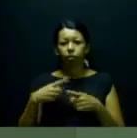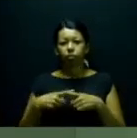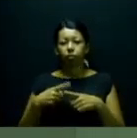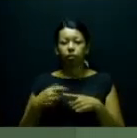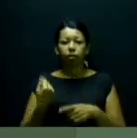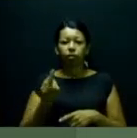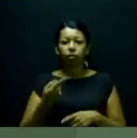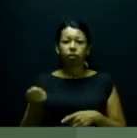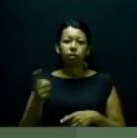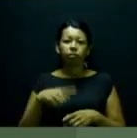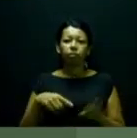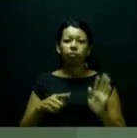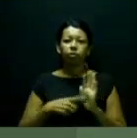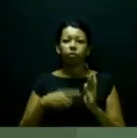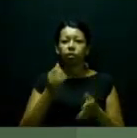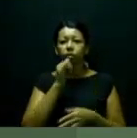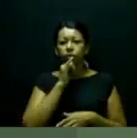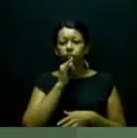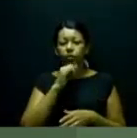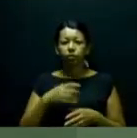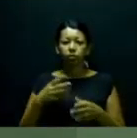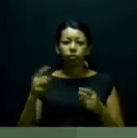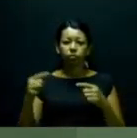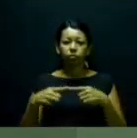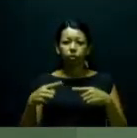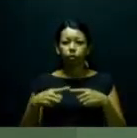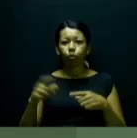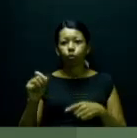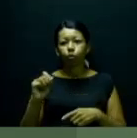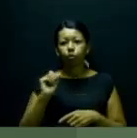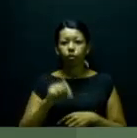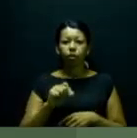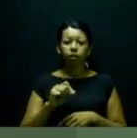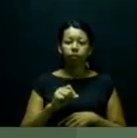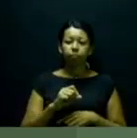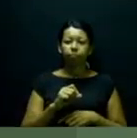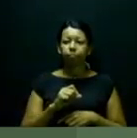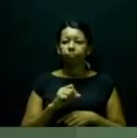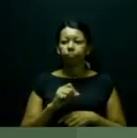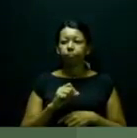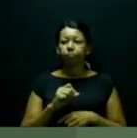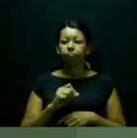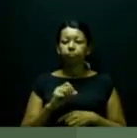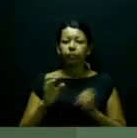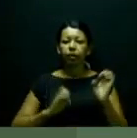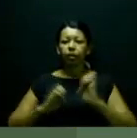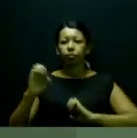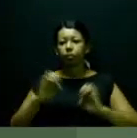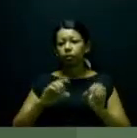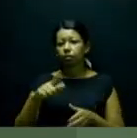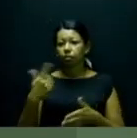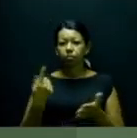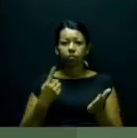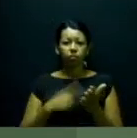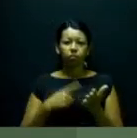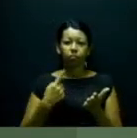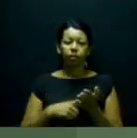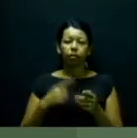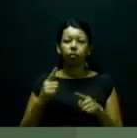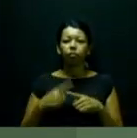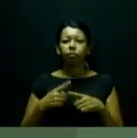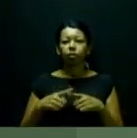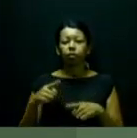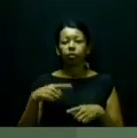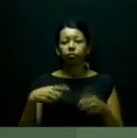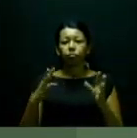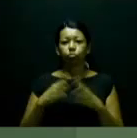aqui fomos testemunha do acordo que, infelizmente, essa empresa não cumpriu, porque tem